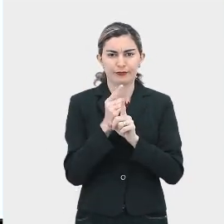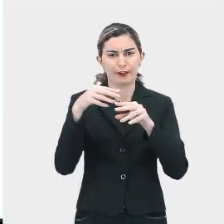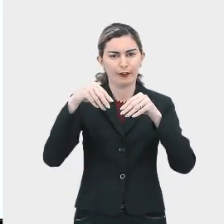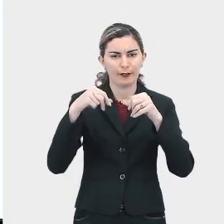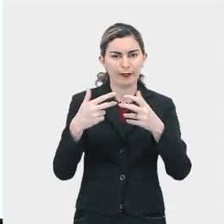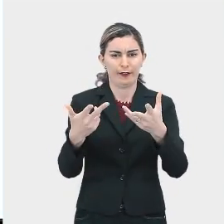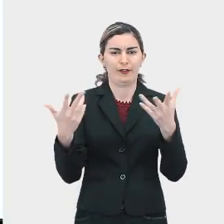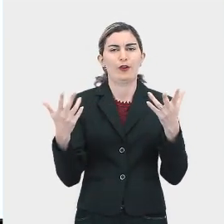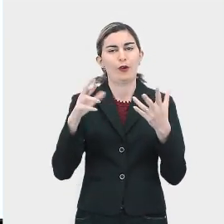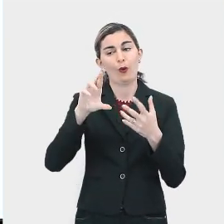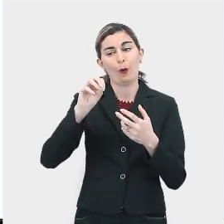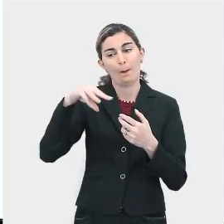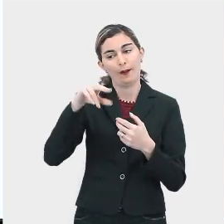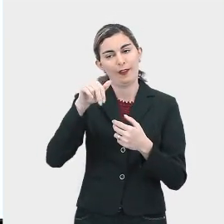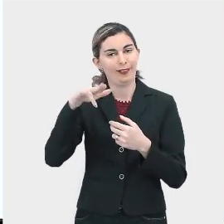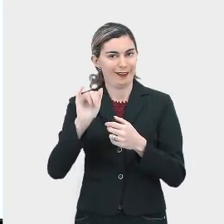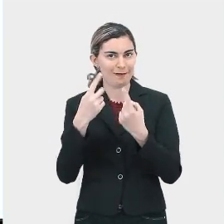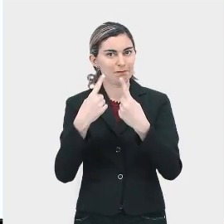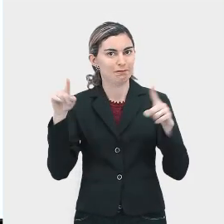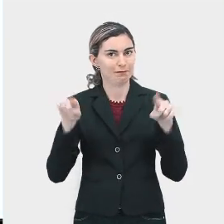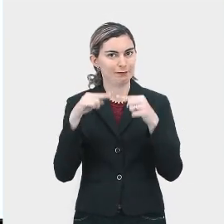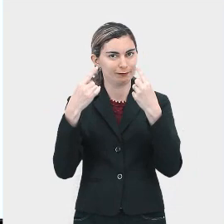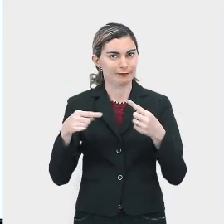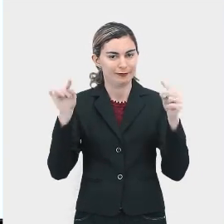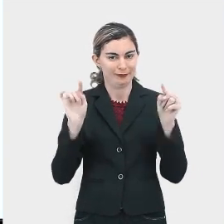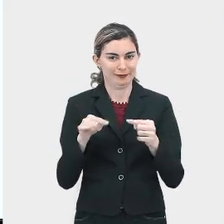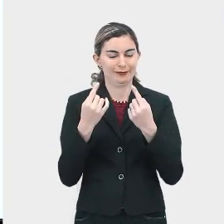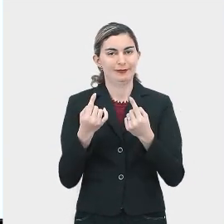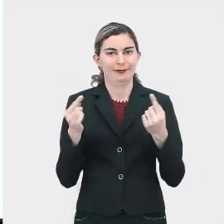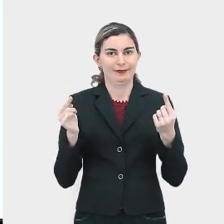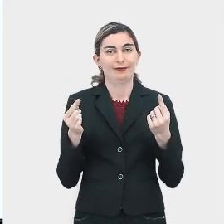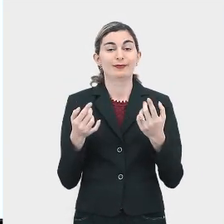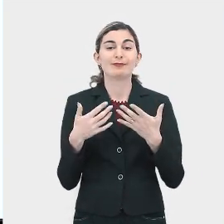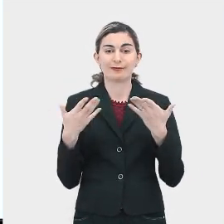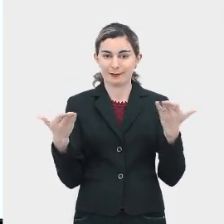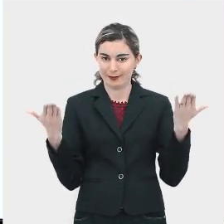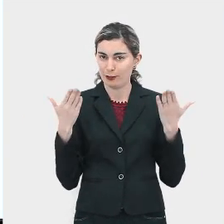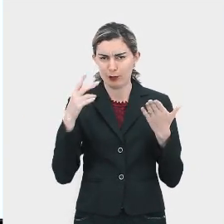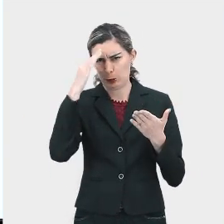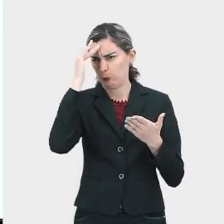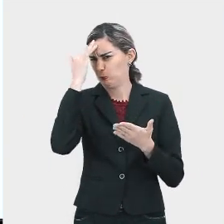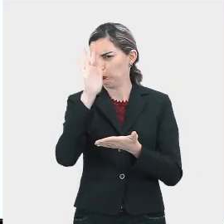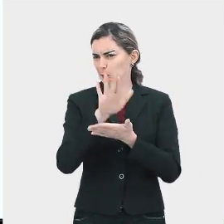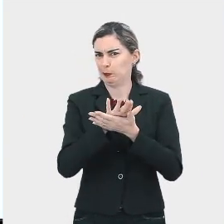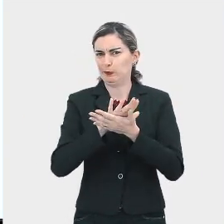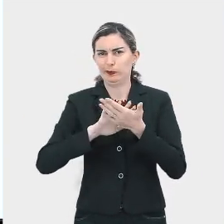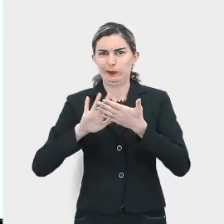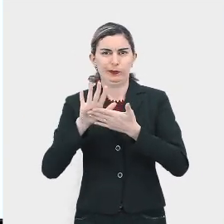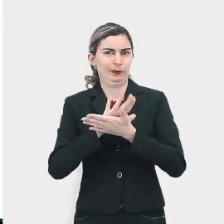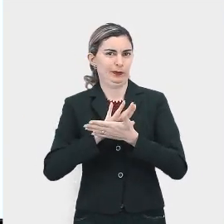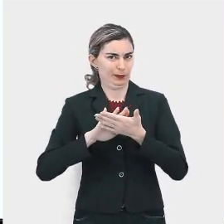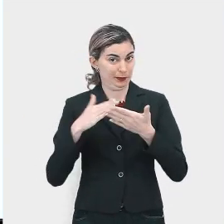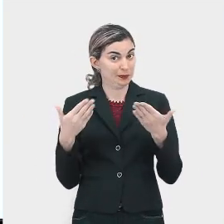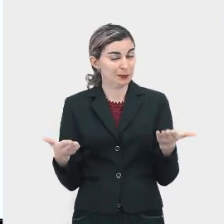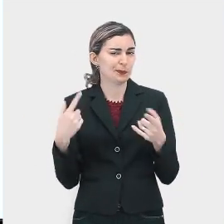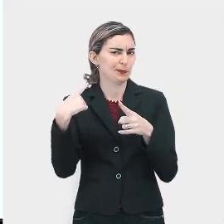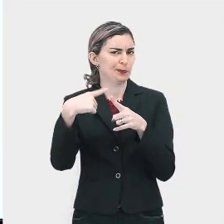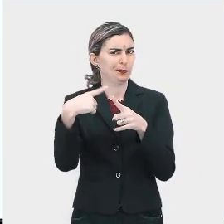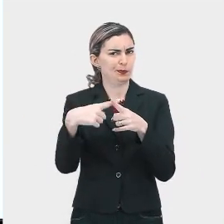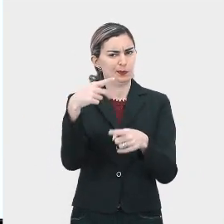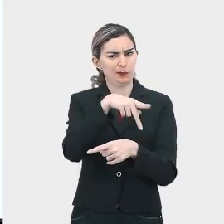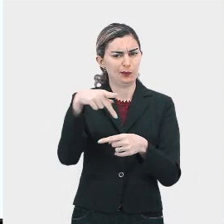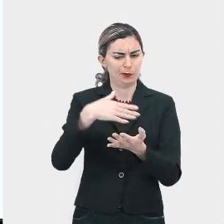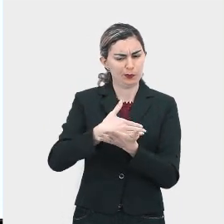naquela areia? Romaninha, Romaninha, conchas de alga marinha. Você não deve estar entendendo absolutamente nada, né? Porque